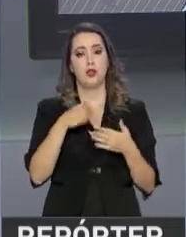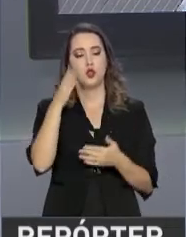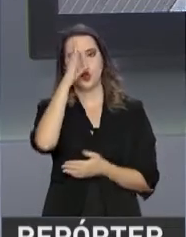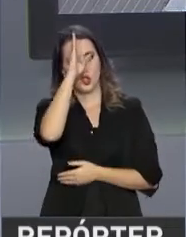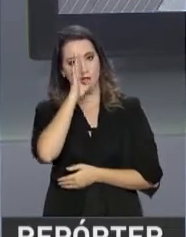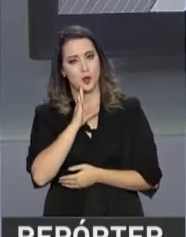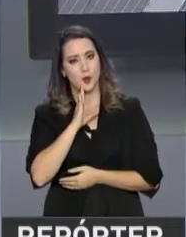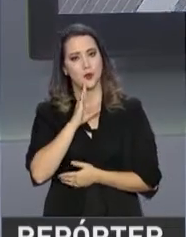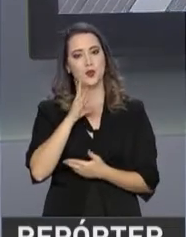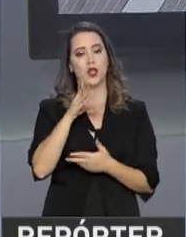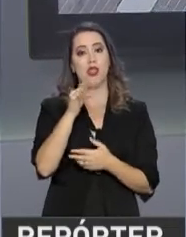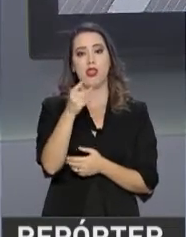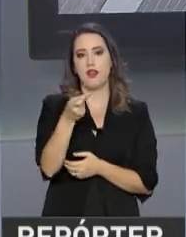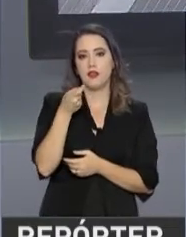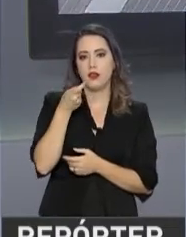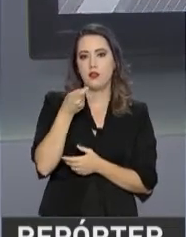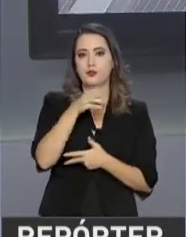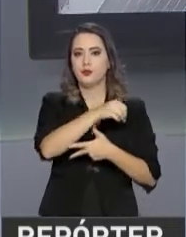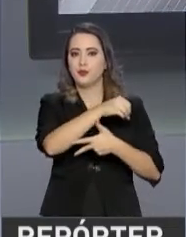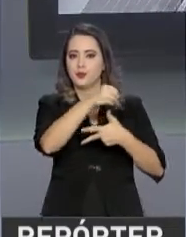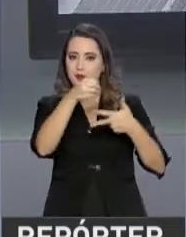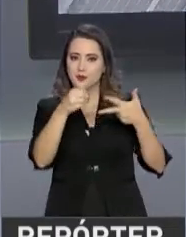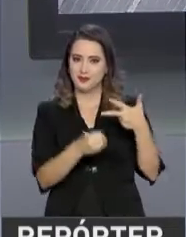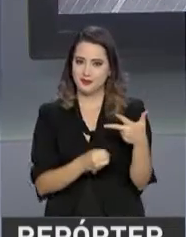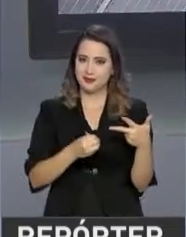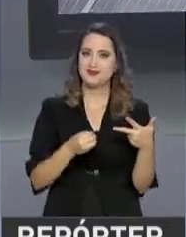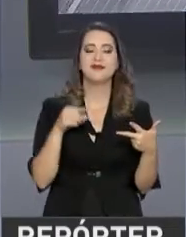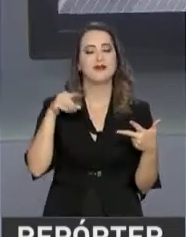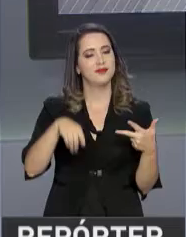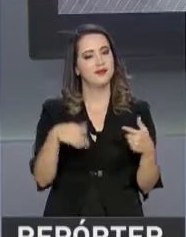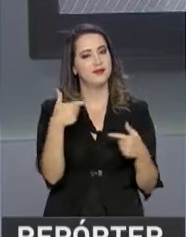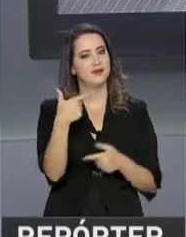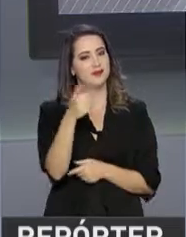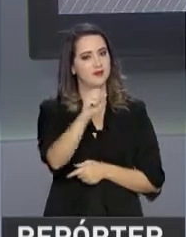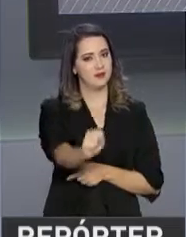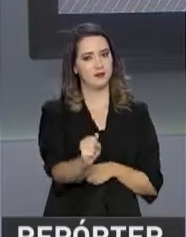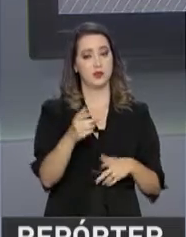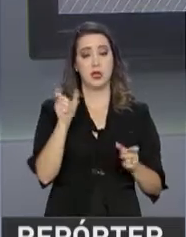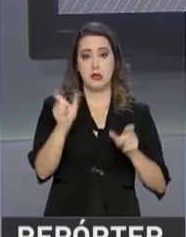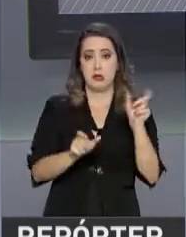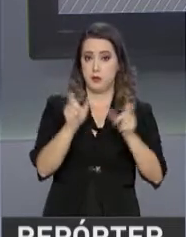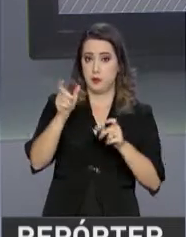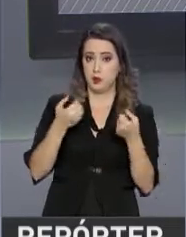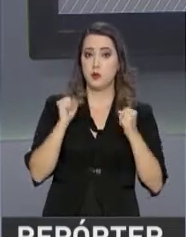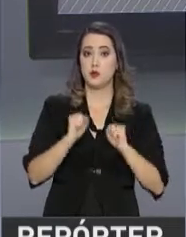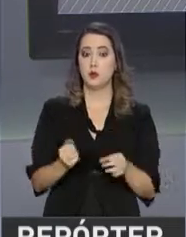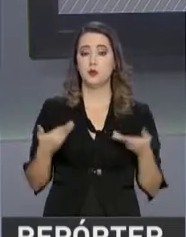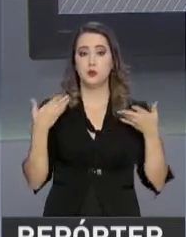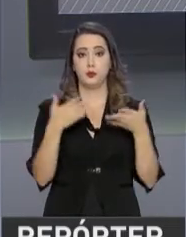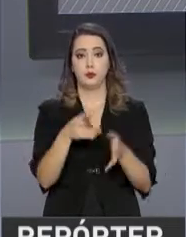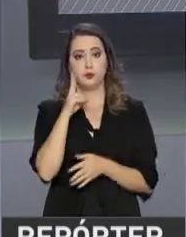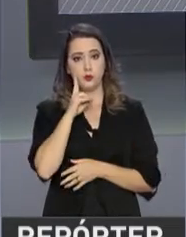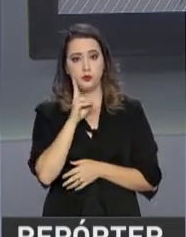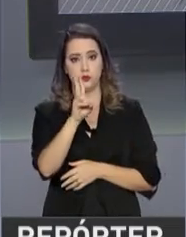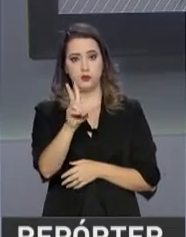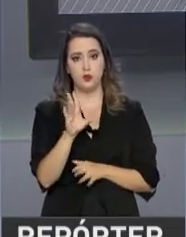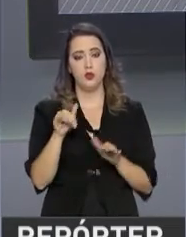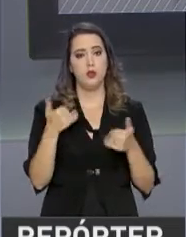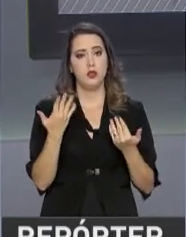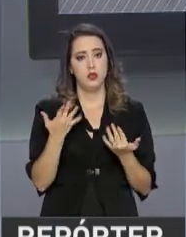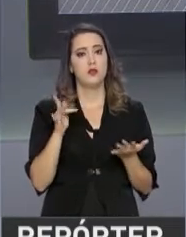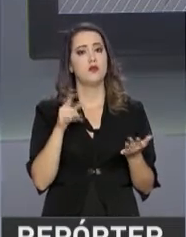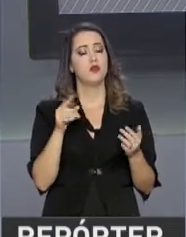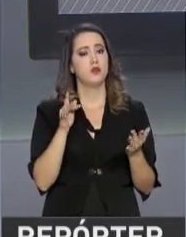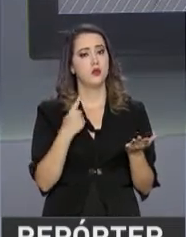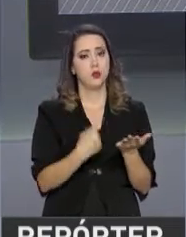da taxa de inscrição do exame nacional do ensino médio enem em 2018 os candidatos também podem verificar se foram